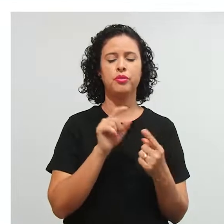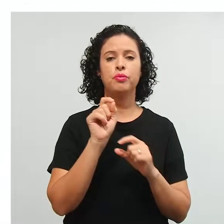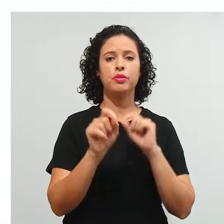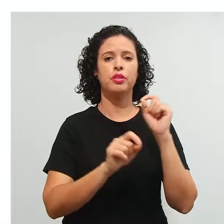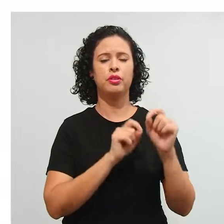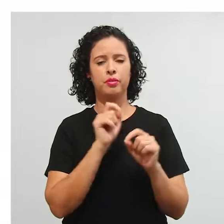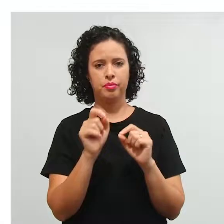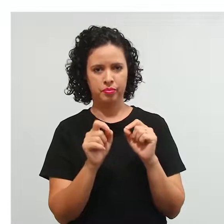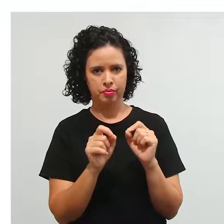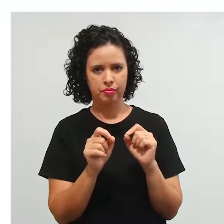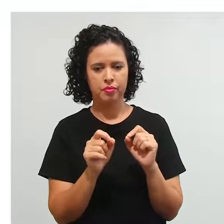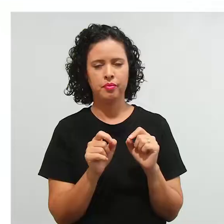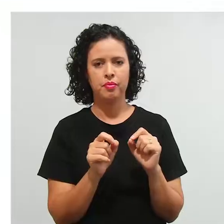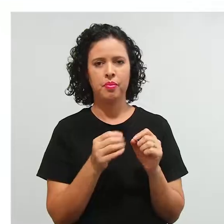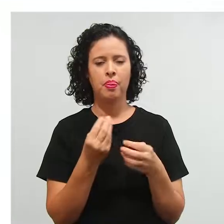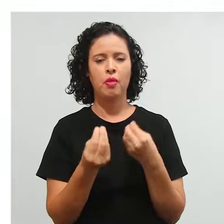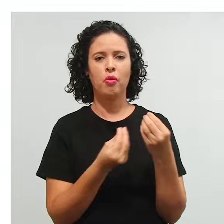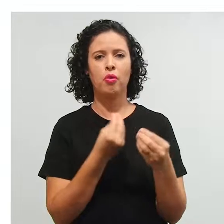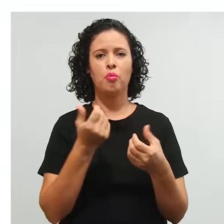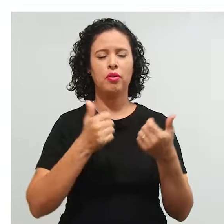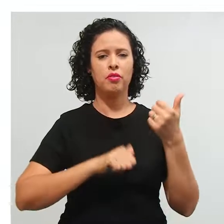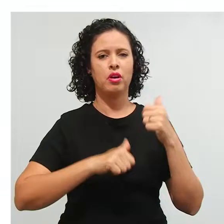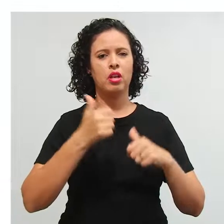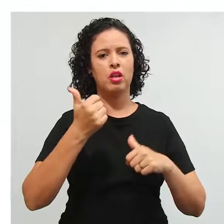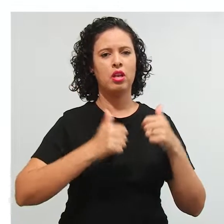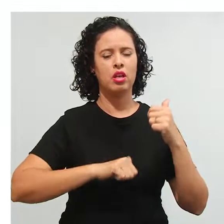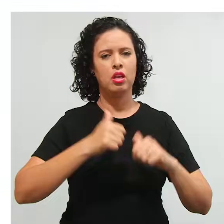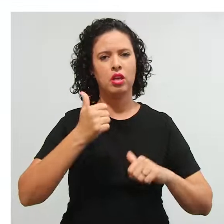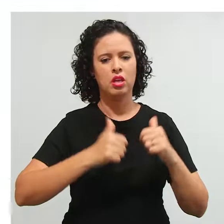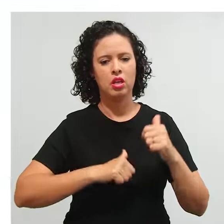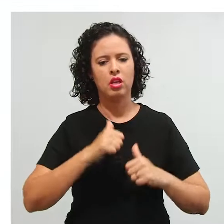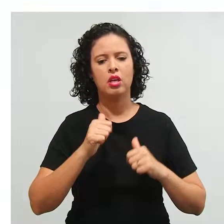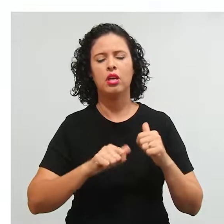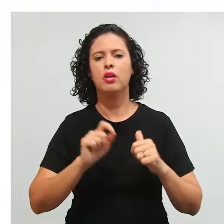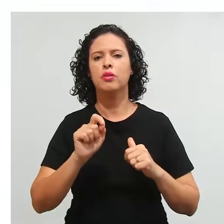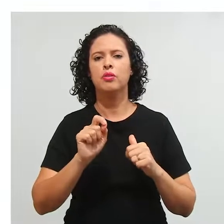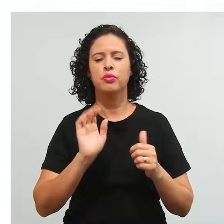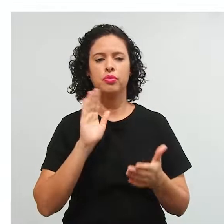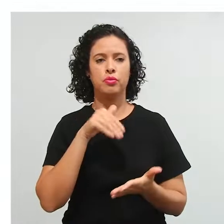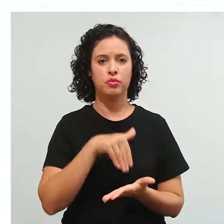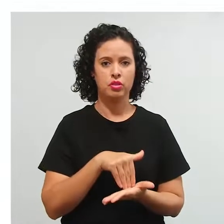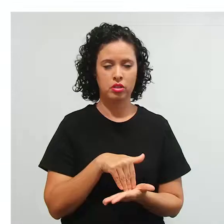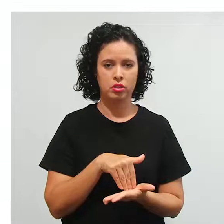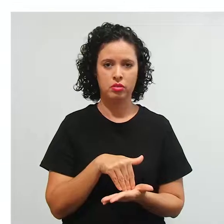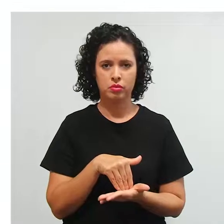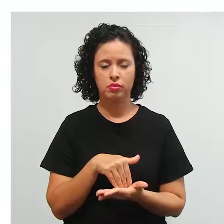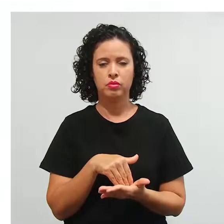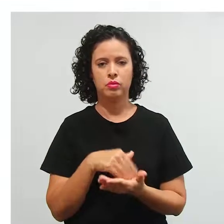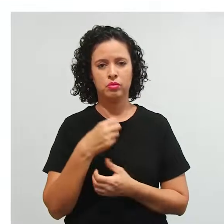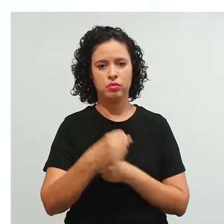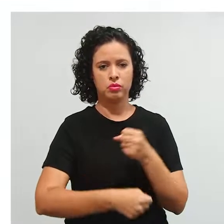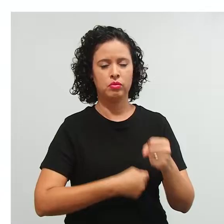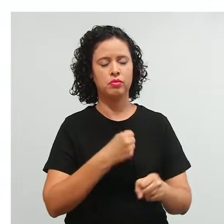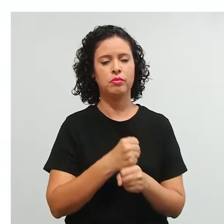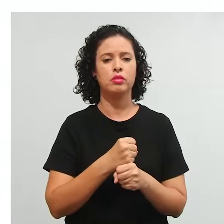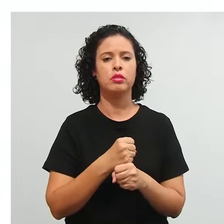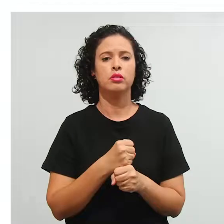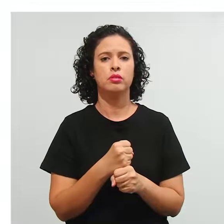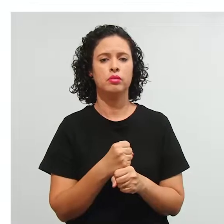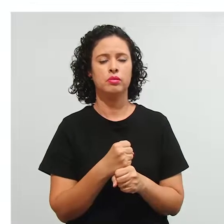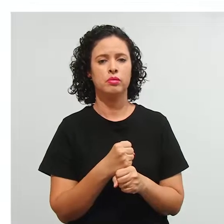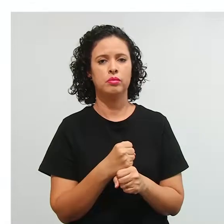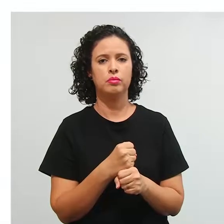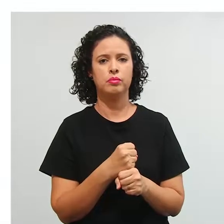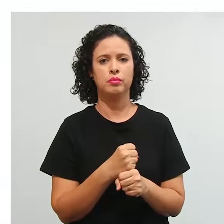quê? Como que se avalia essa questão no final de cada exercício? Quando que foi